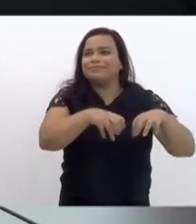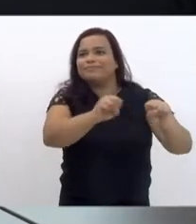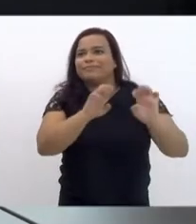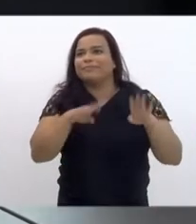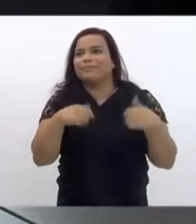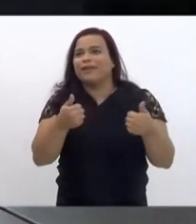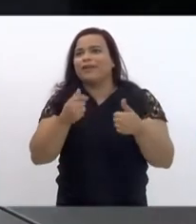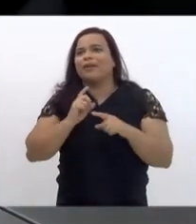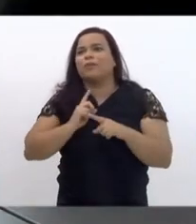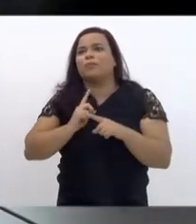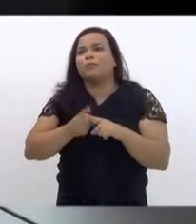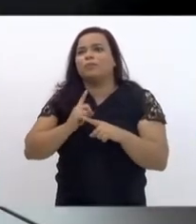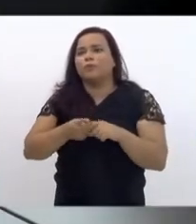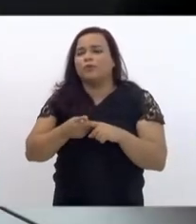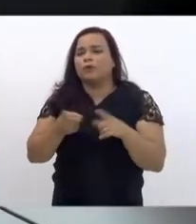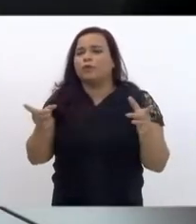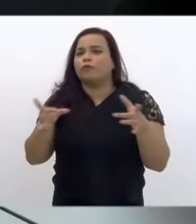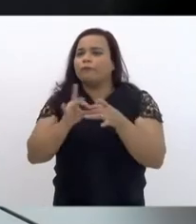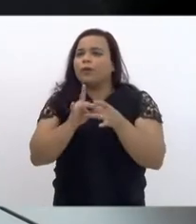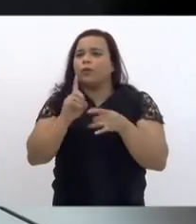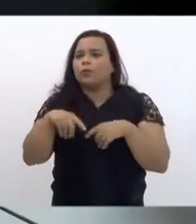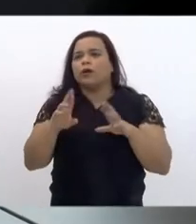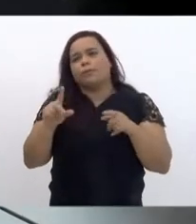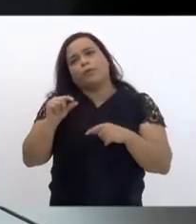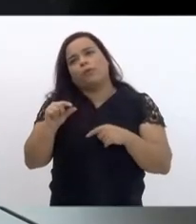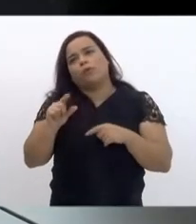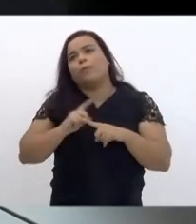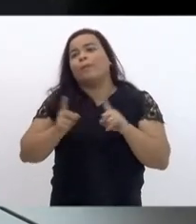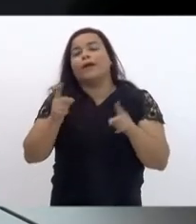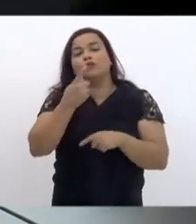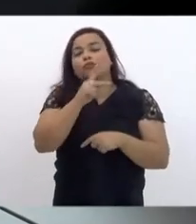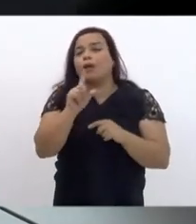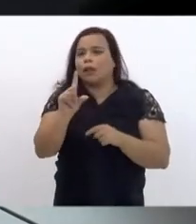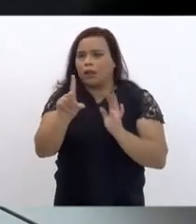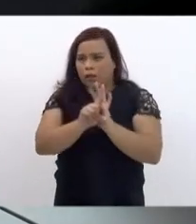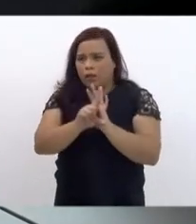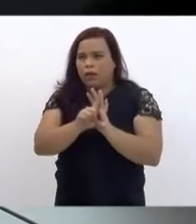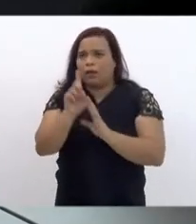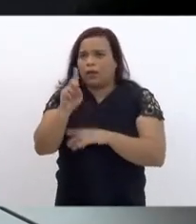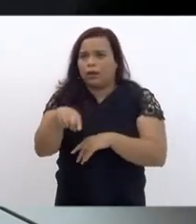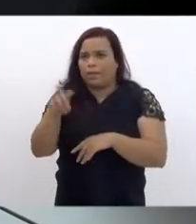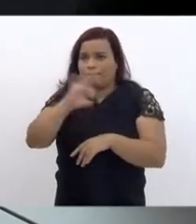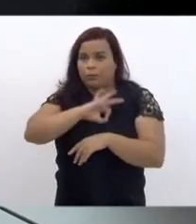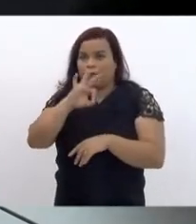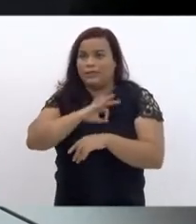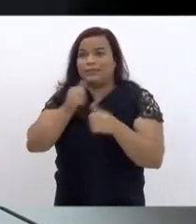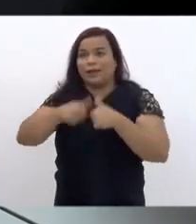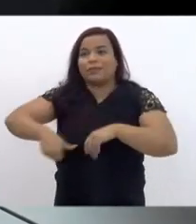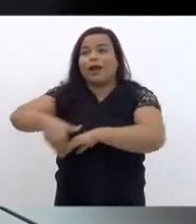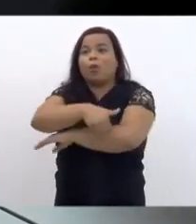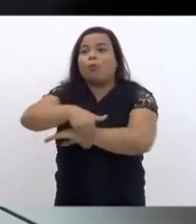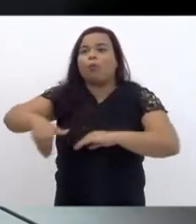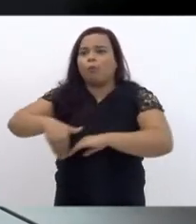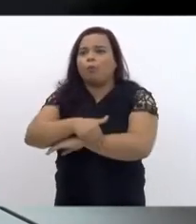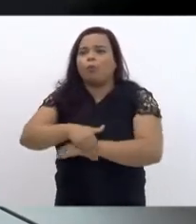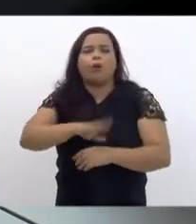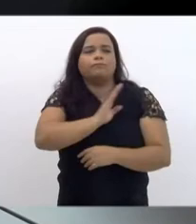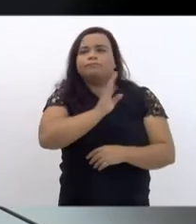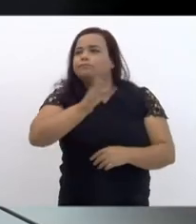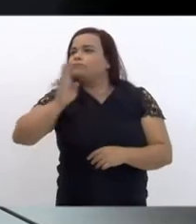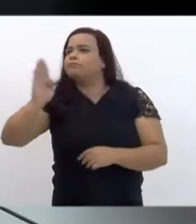o vínculo é diverso. O senhor está com uma lei que os policiais estão na rua fazendo ações e